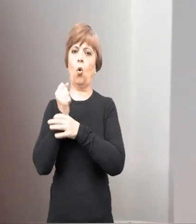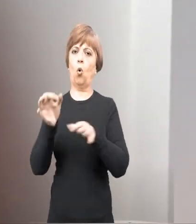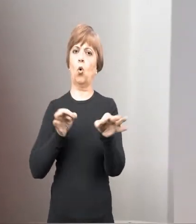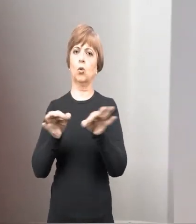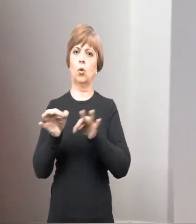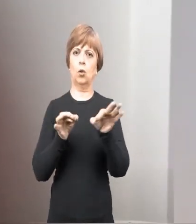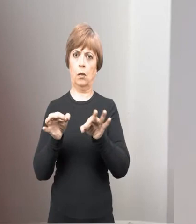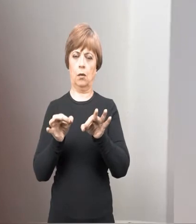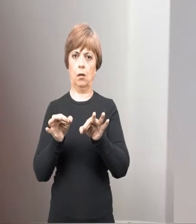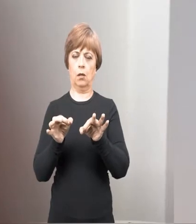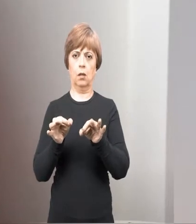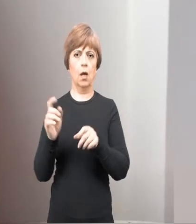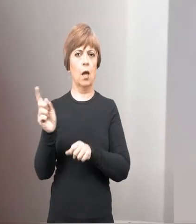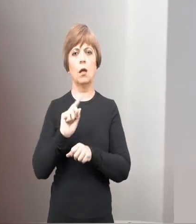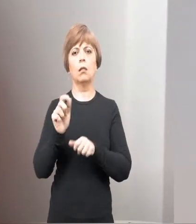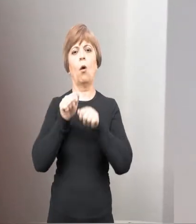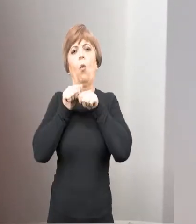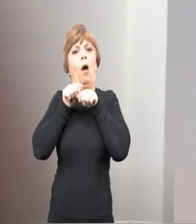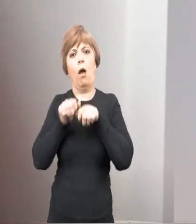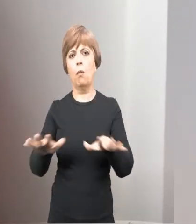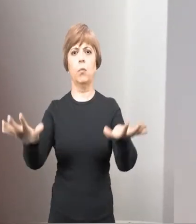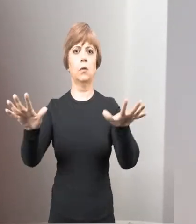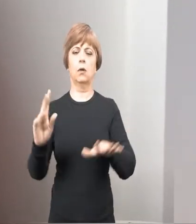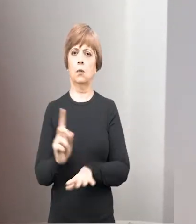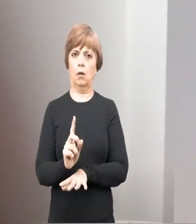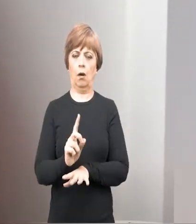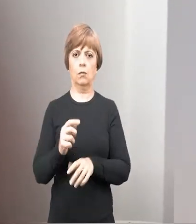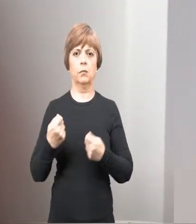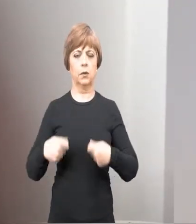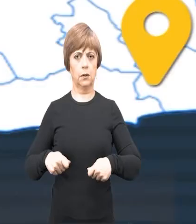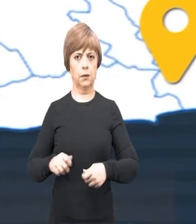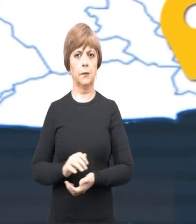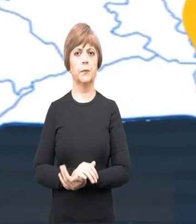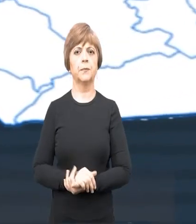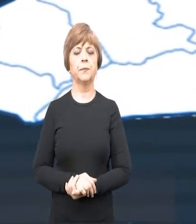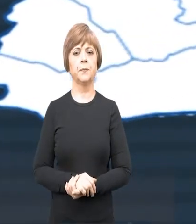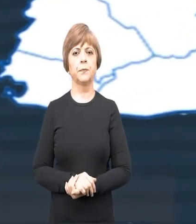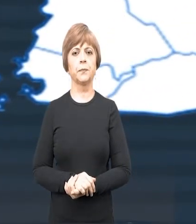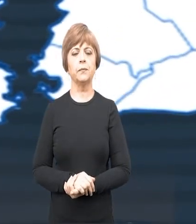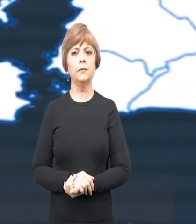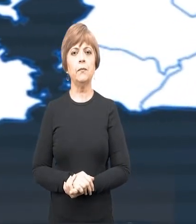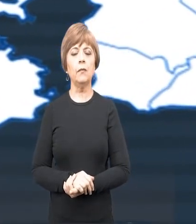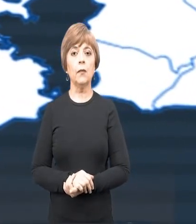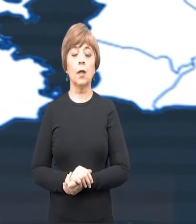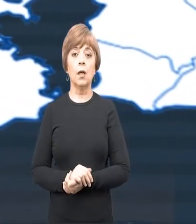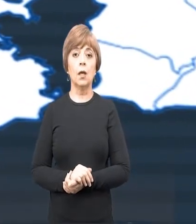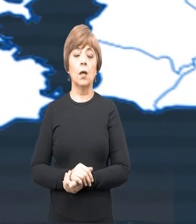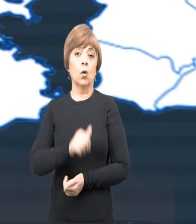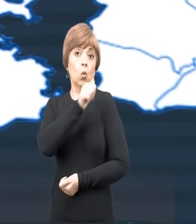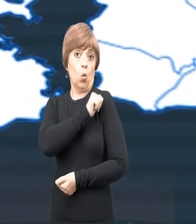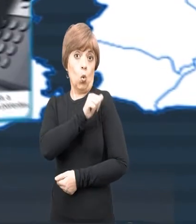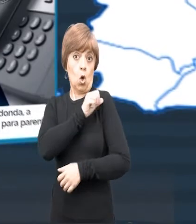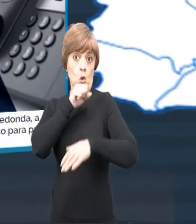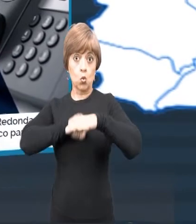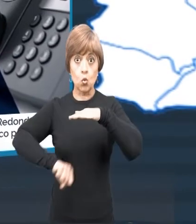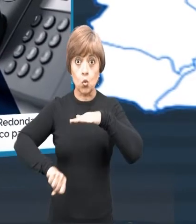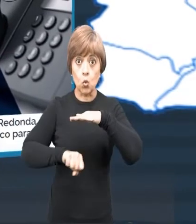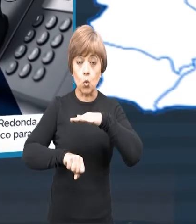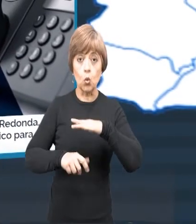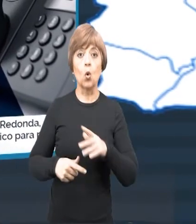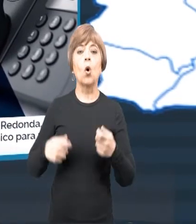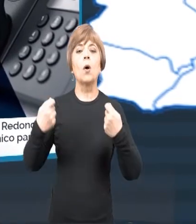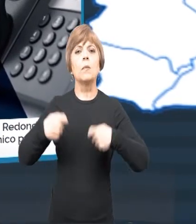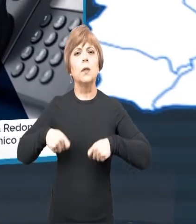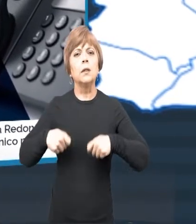endemia controlada e não mais uma epidemia da doença. No sul fluminense, em Volta Redonda, o